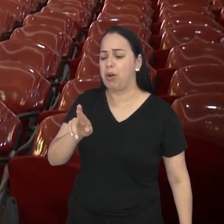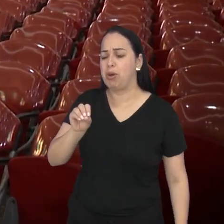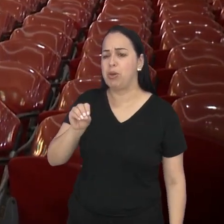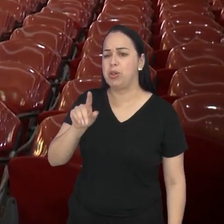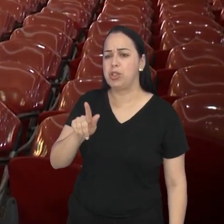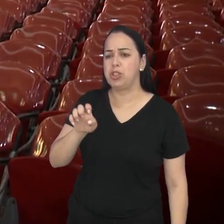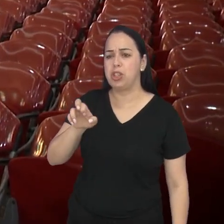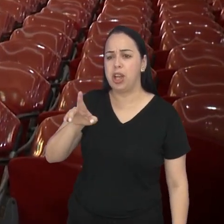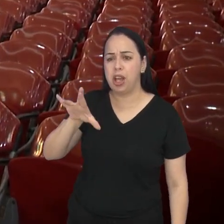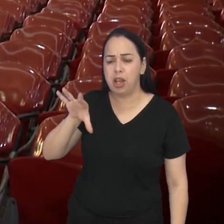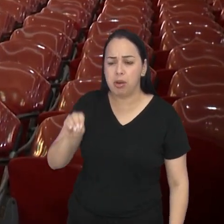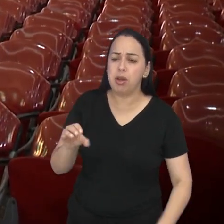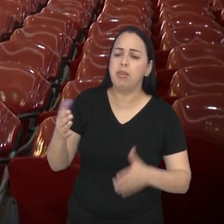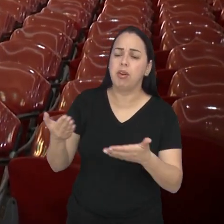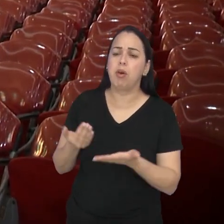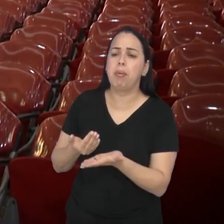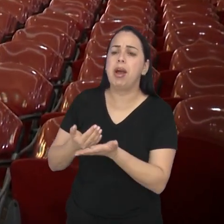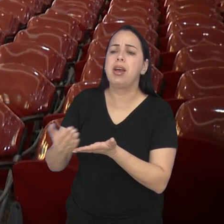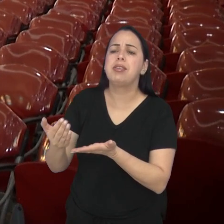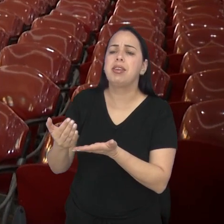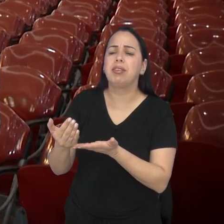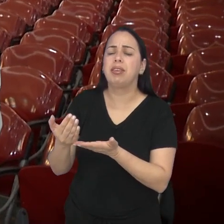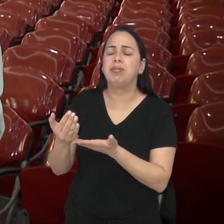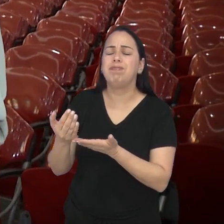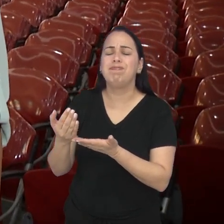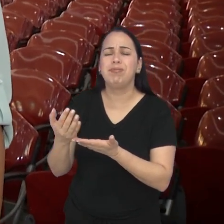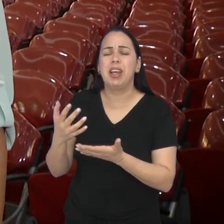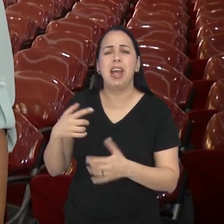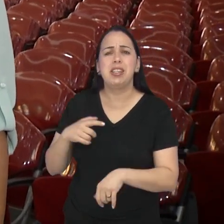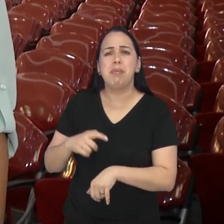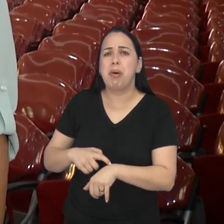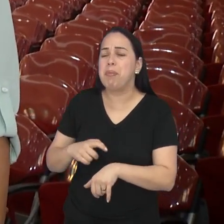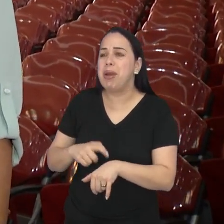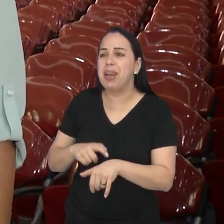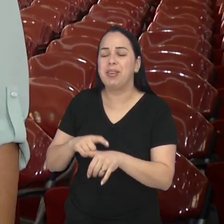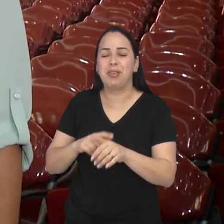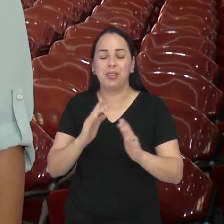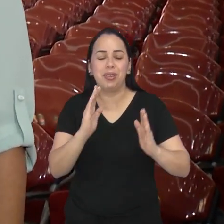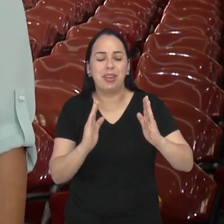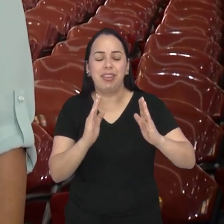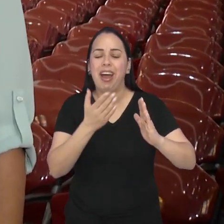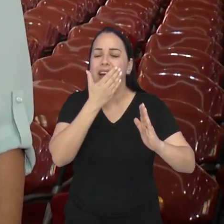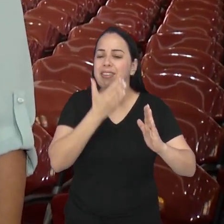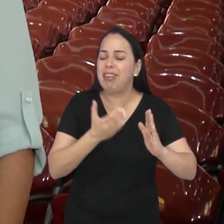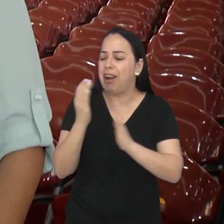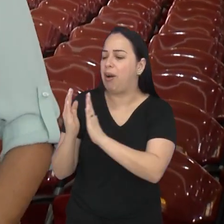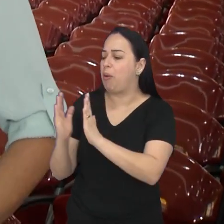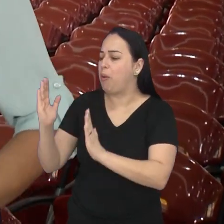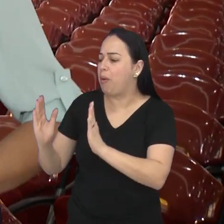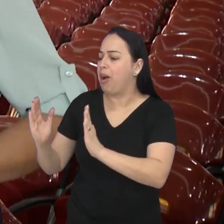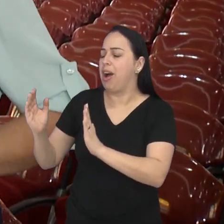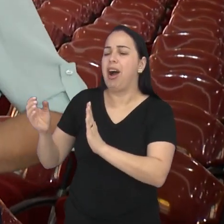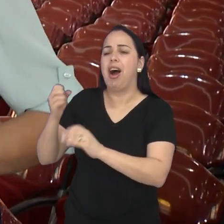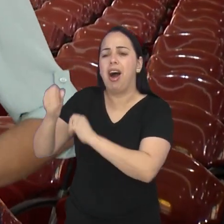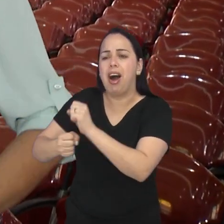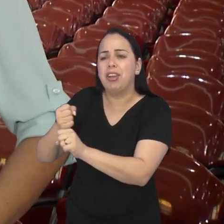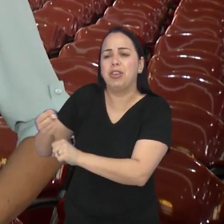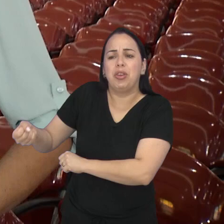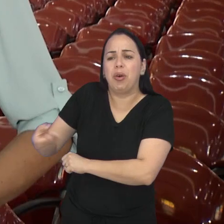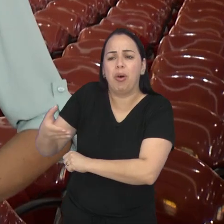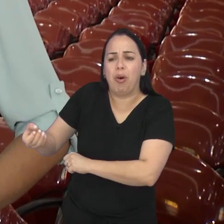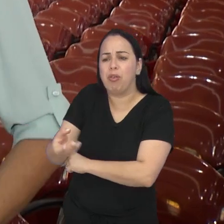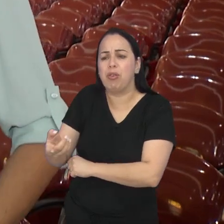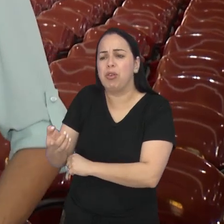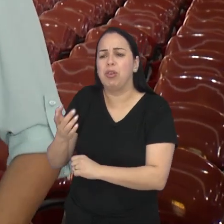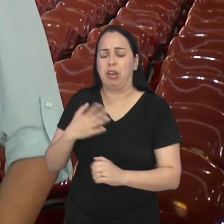falando justamente sobre essa nostalgia e esse clima entre Natal, Ano Novo, fecha ciclo, começa